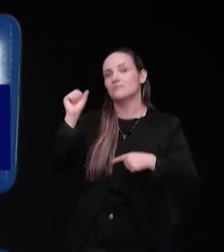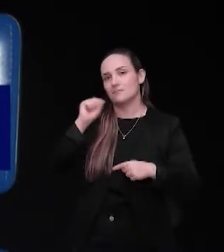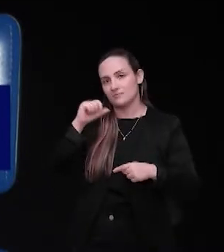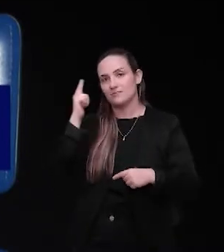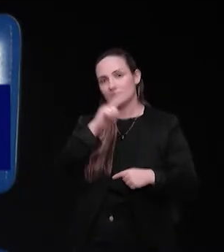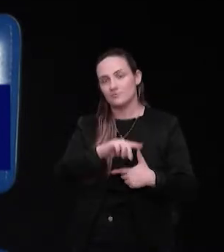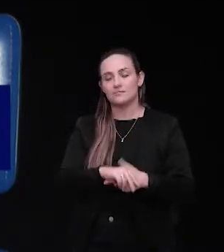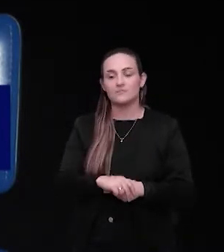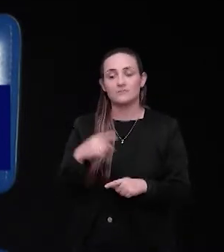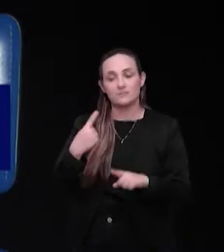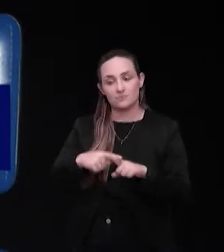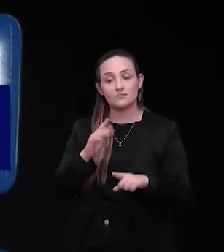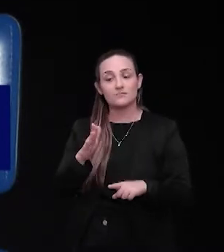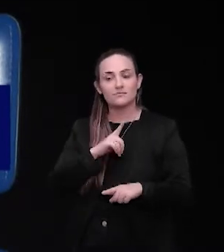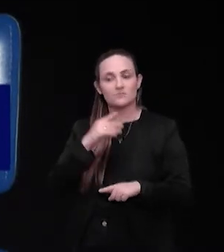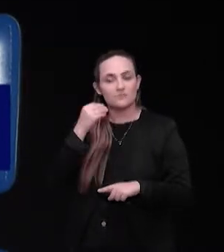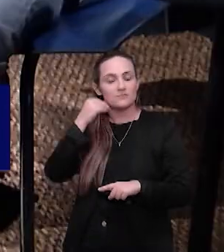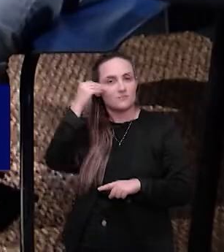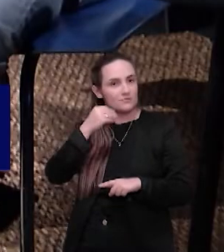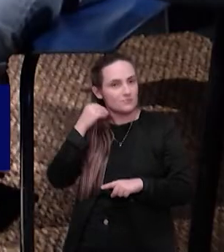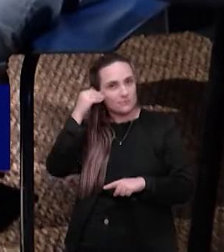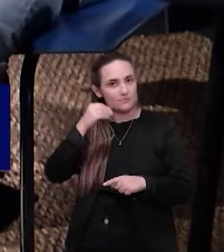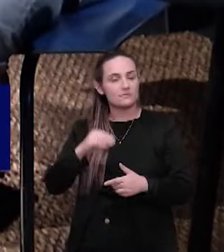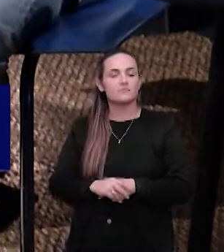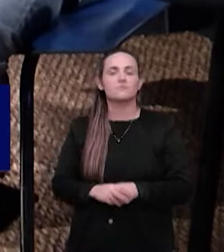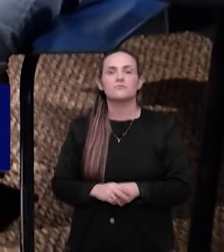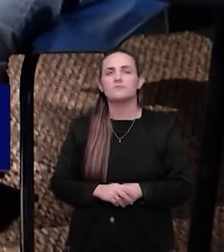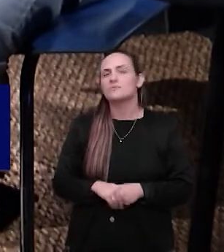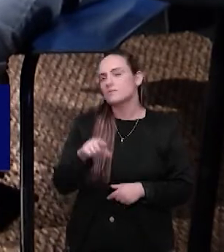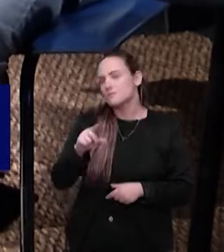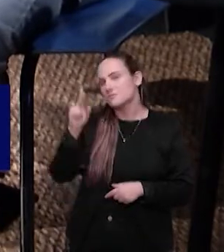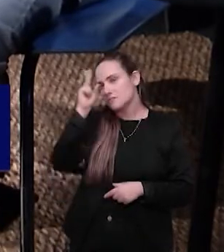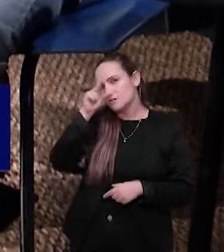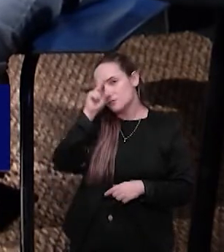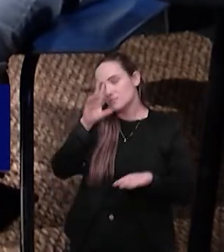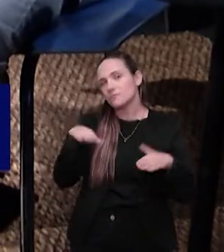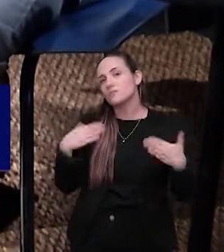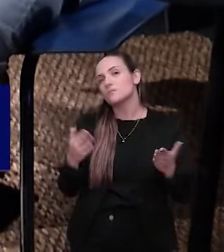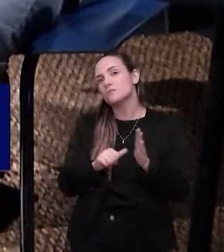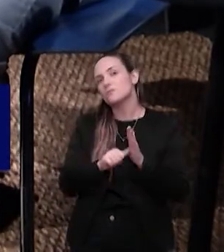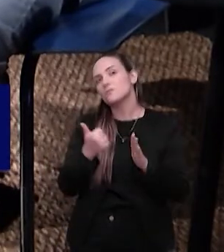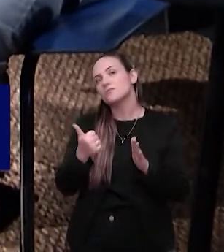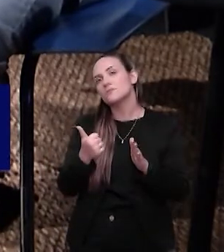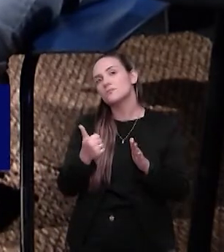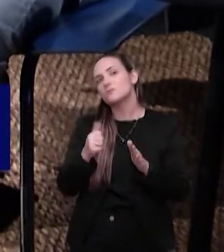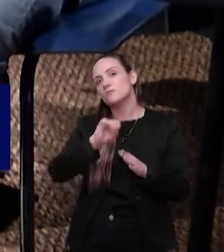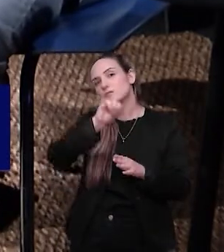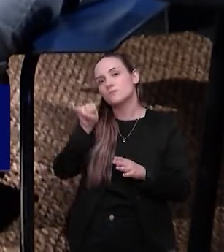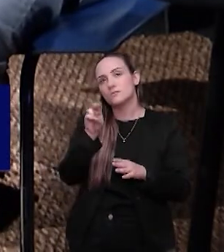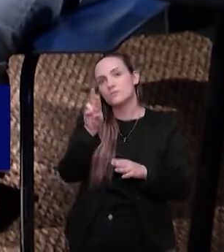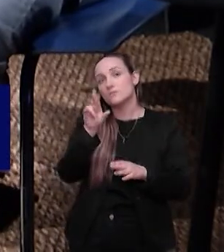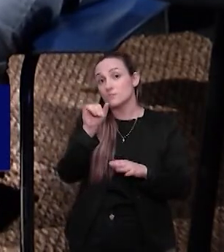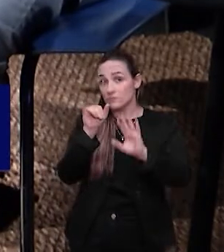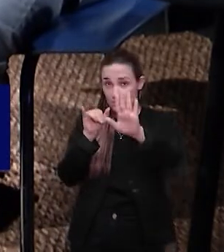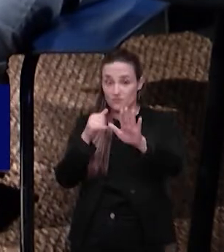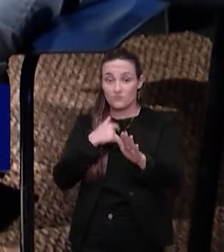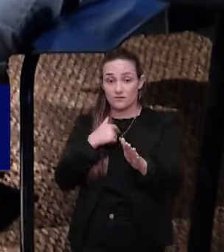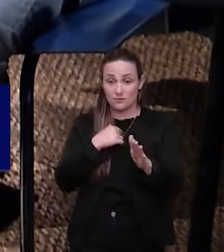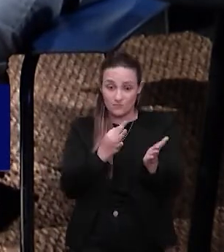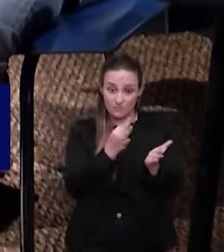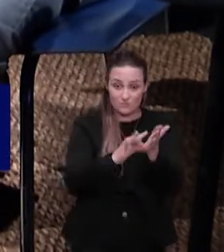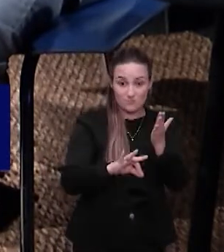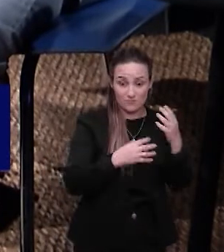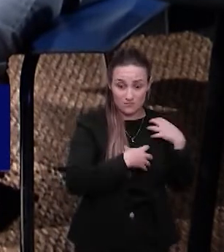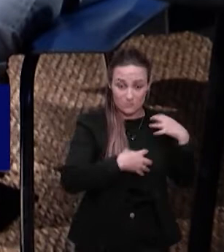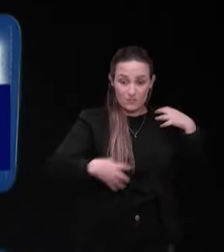para desenrolar legal pela minha experiência que eu tinha. E você se lembra do teu primeiro júri, doutor Olha, o engraçado foi que eu tomei posse numa segunda-feira, dia 2 de